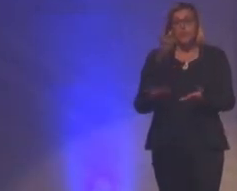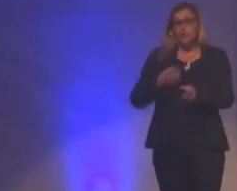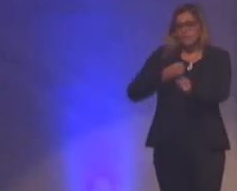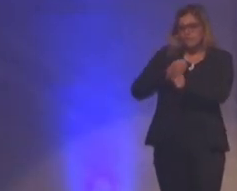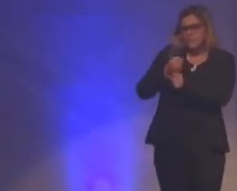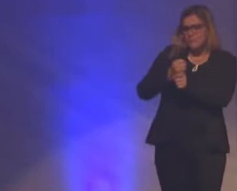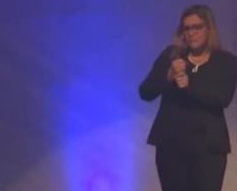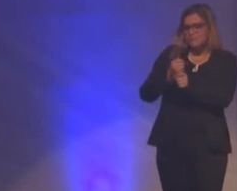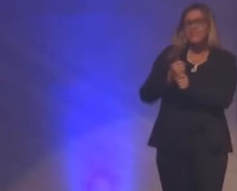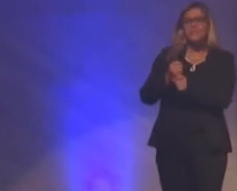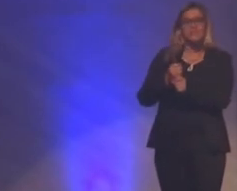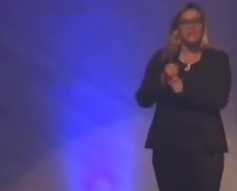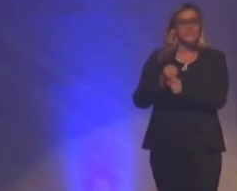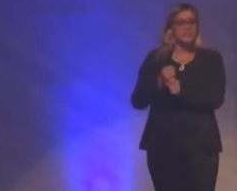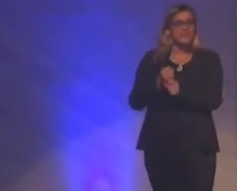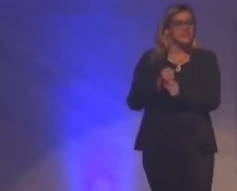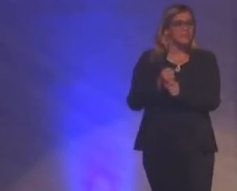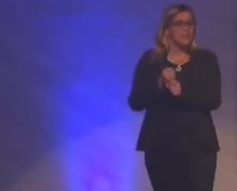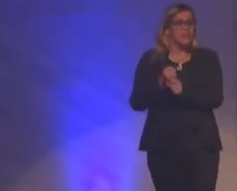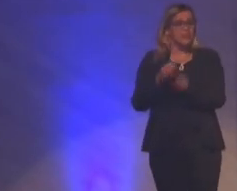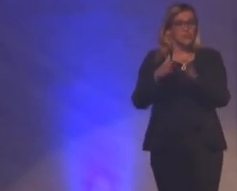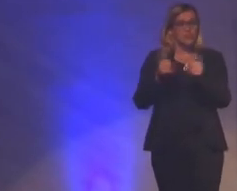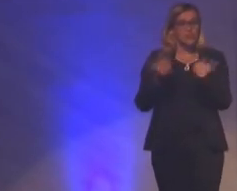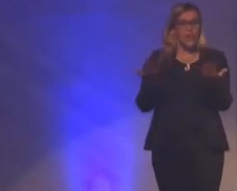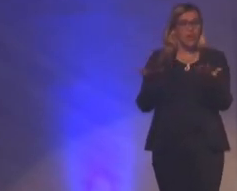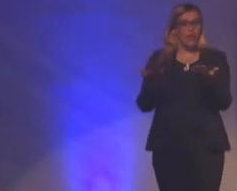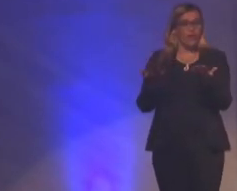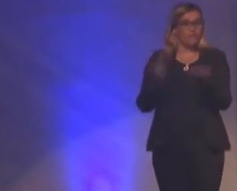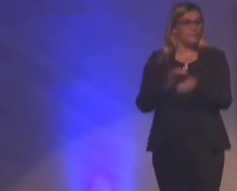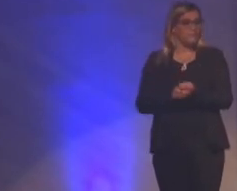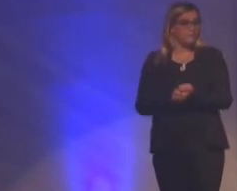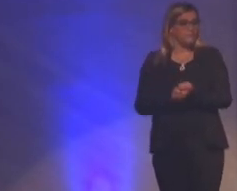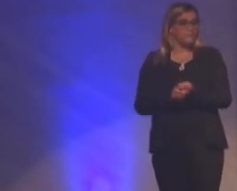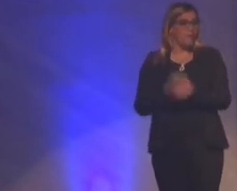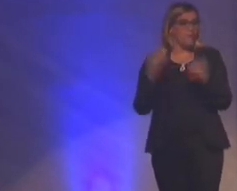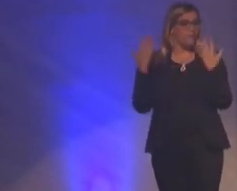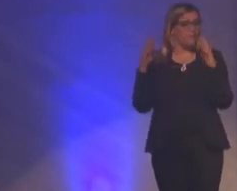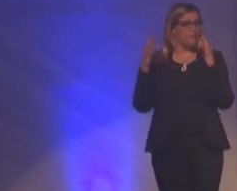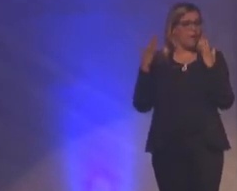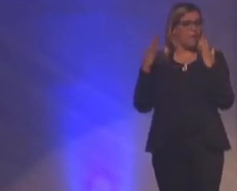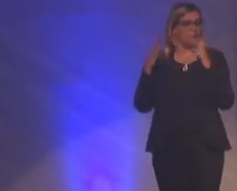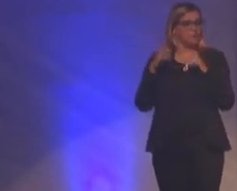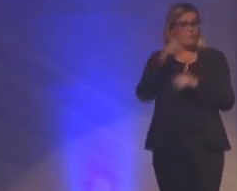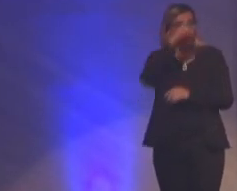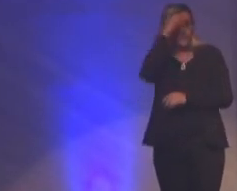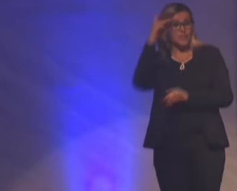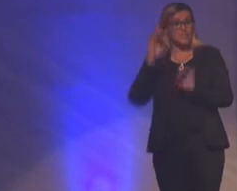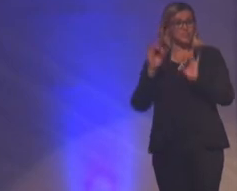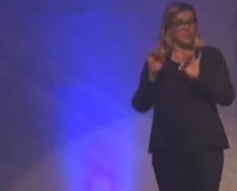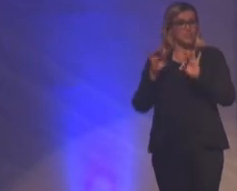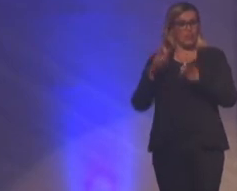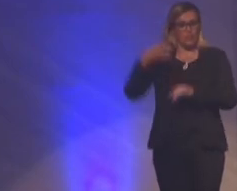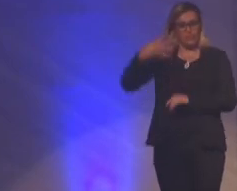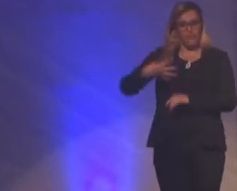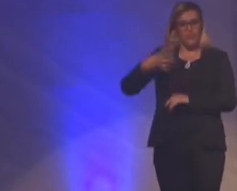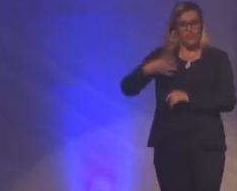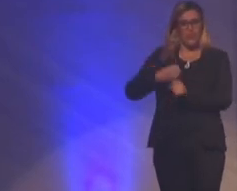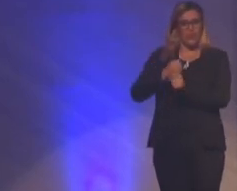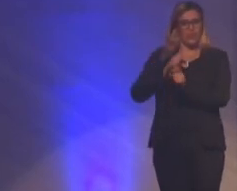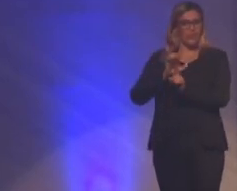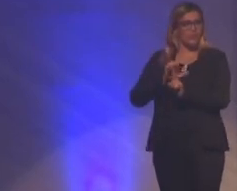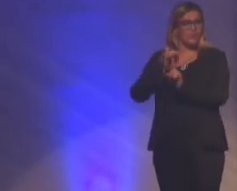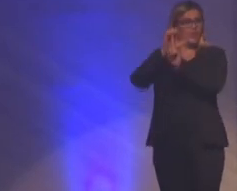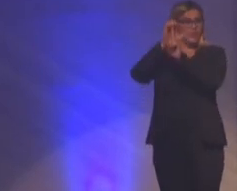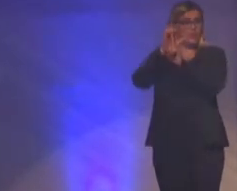ano, eu vou pedir agora uma salva de palmas para uma galera muito especial, porque, enfim, nesse quarto ano de